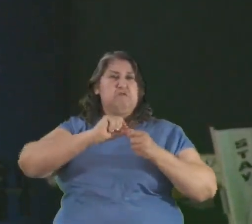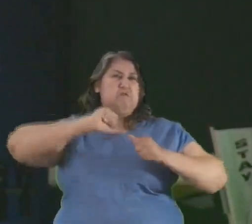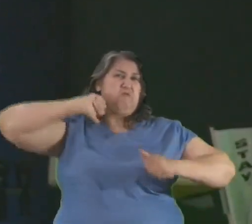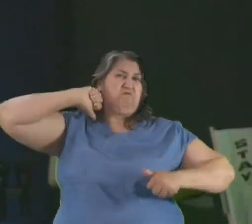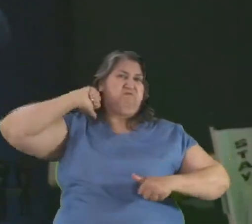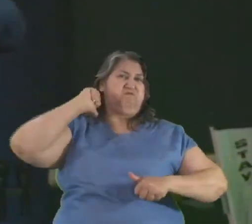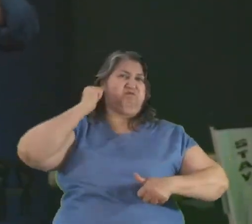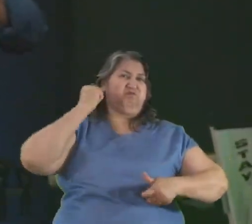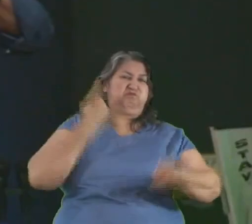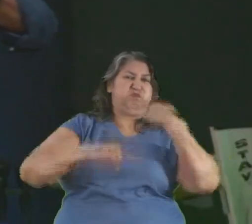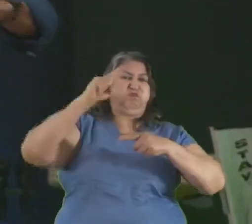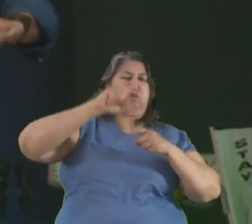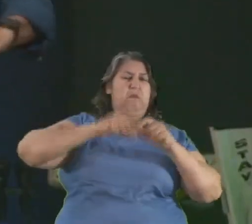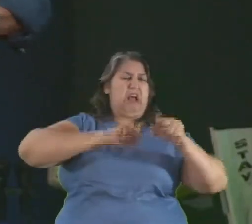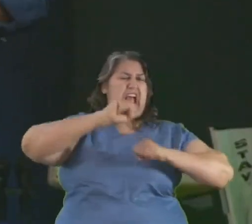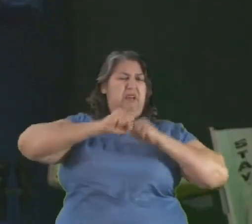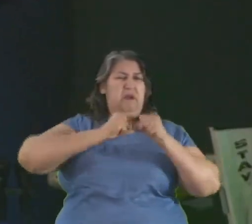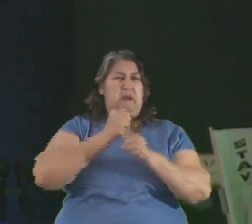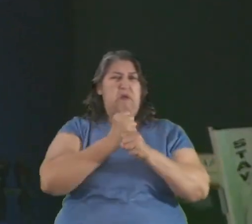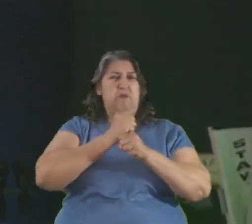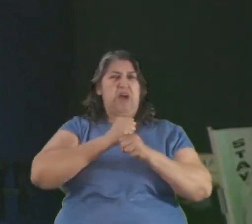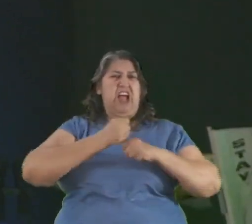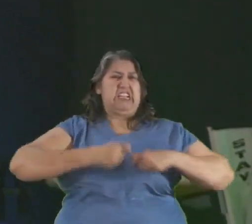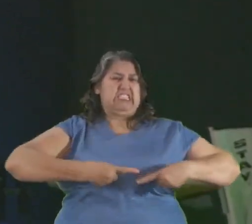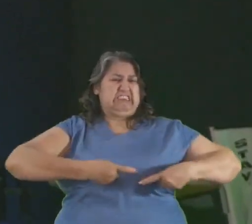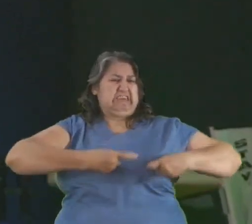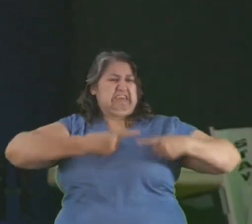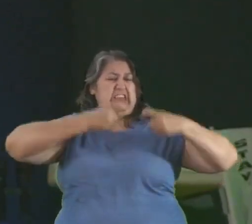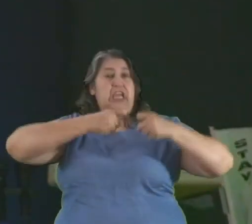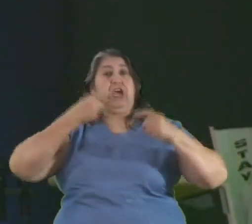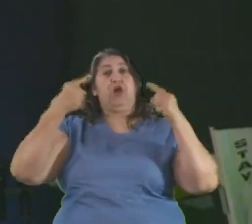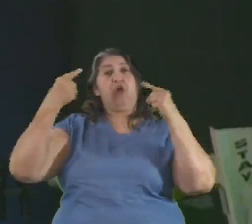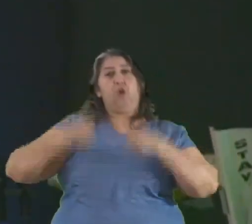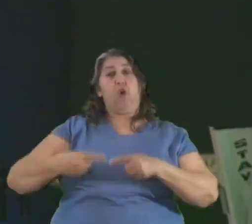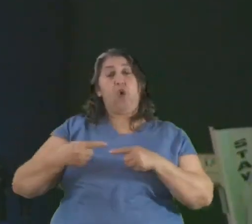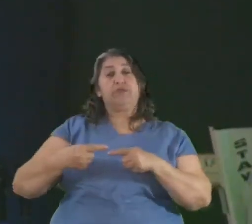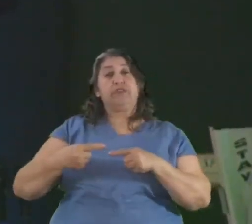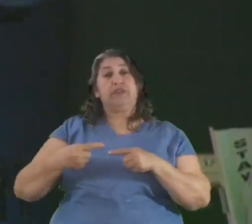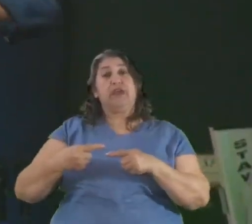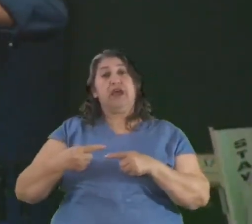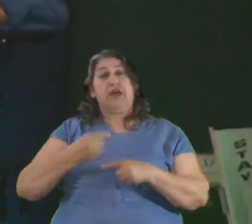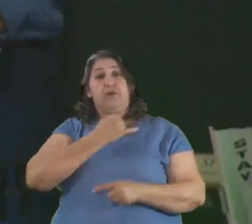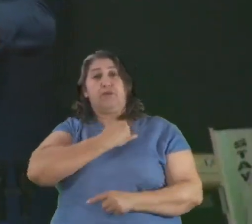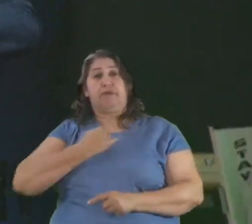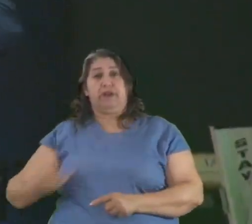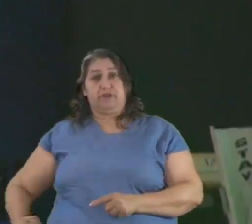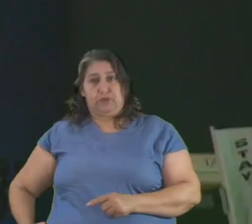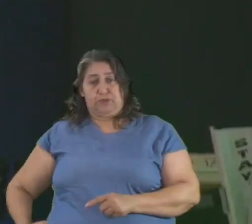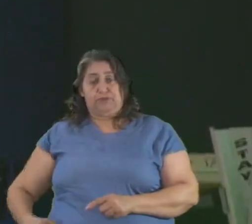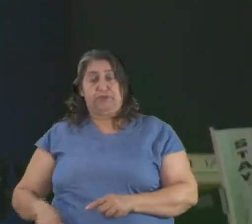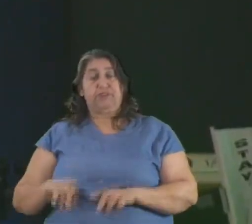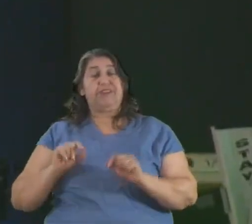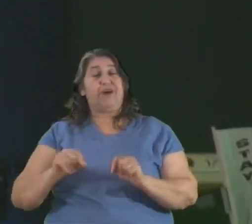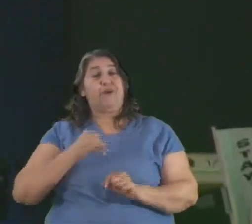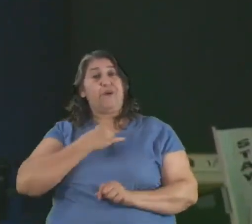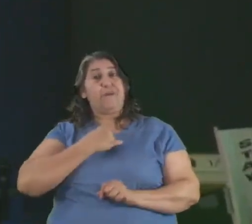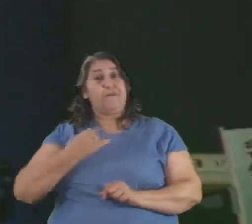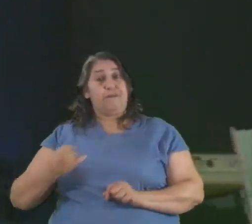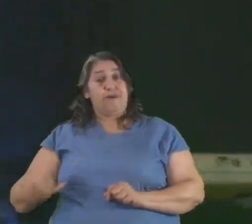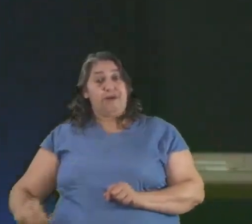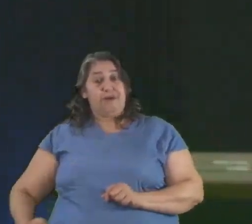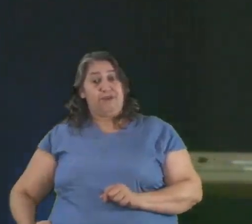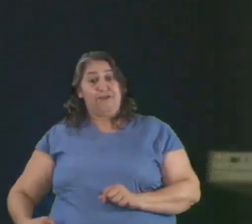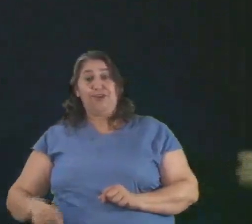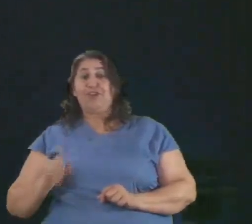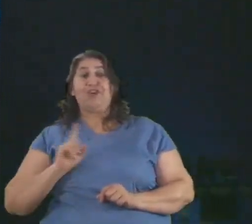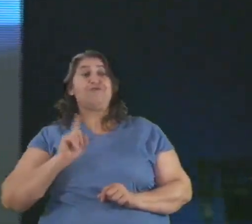essa revolta, Adriano então tomou uma outra decisão. Ele disse: eu não vou apenas aniquilar o